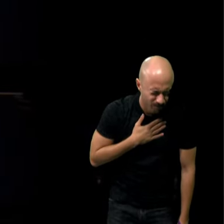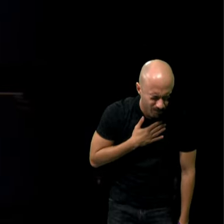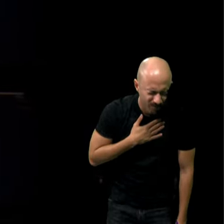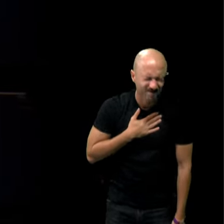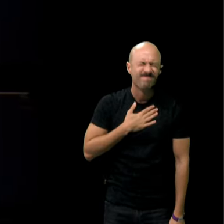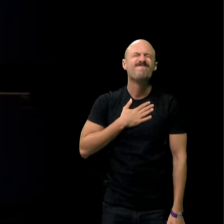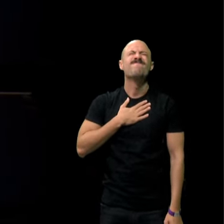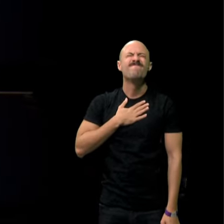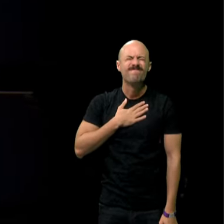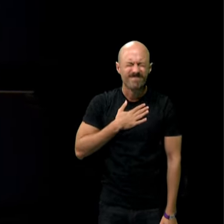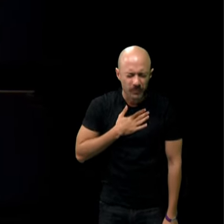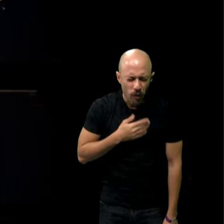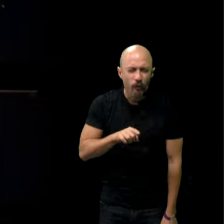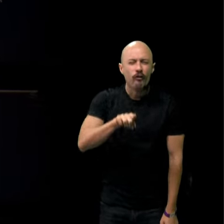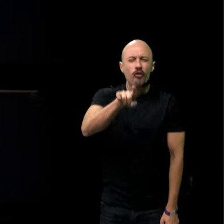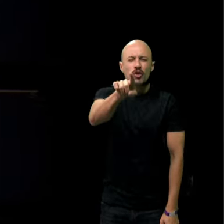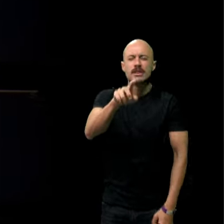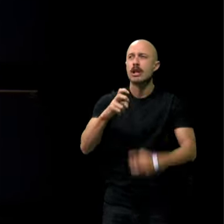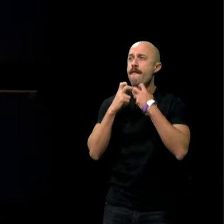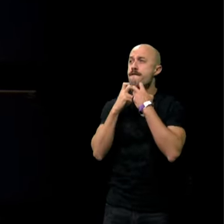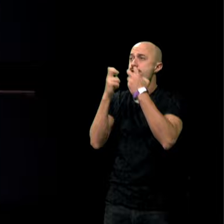Ele gosta de ouvir a sua